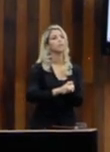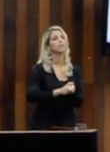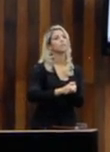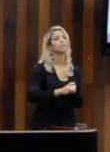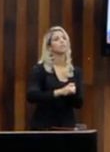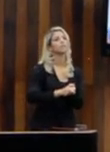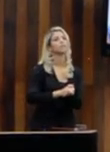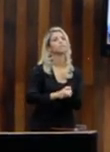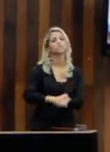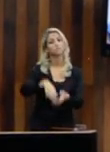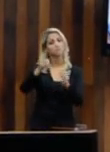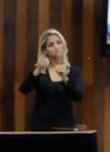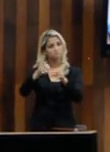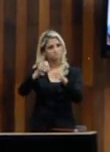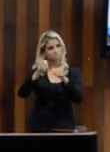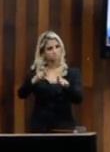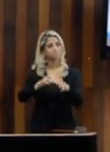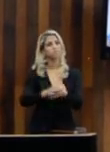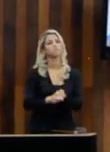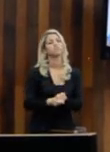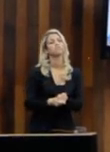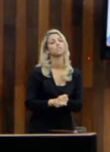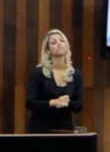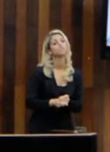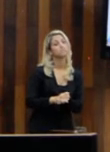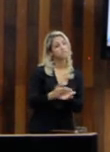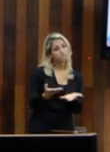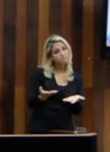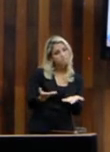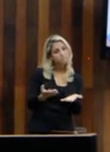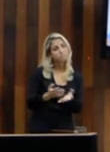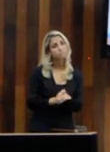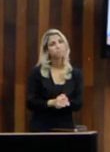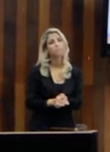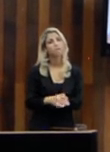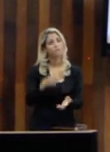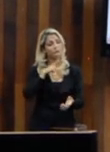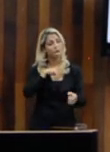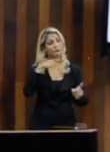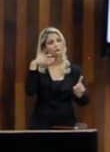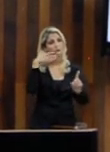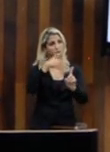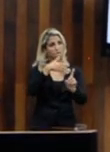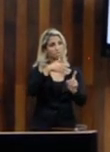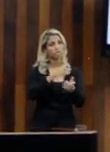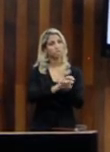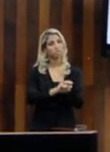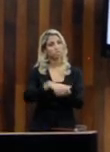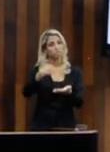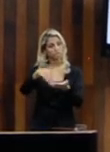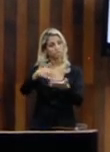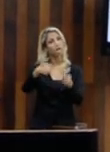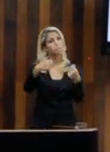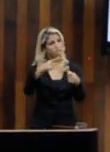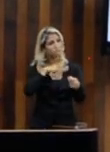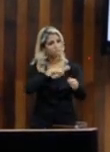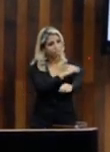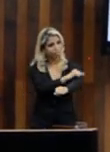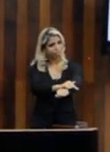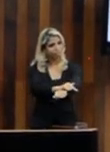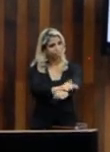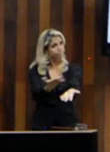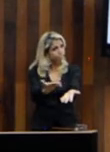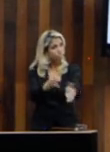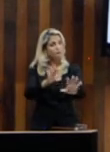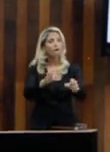secretaria, não na educação. Mas em todas as crises que nós já passamos dentro da cidade de Cabo Frio, nós